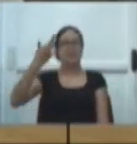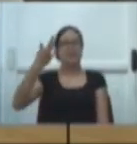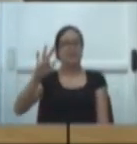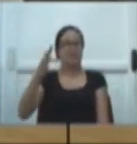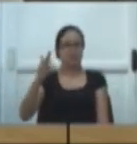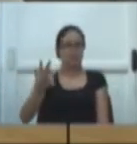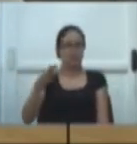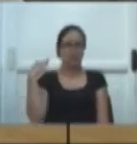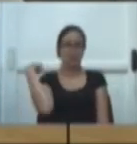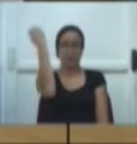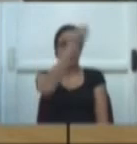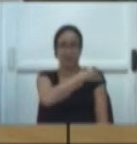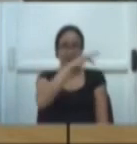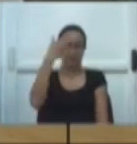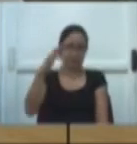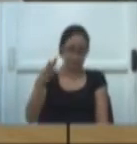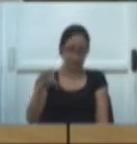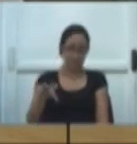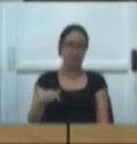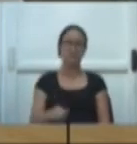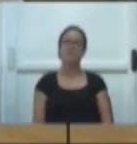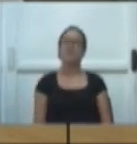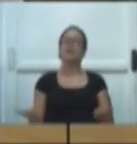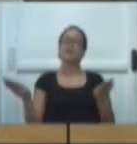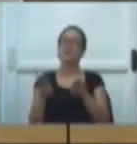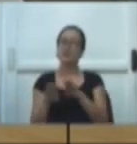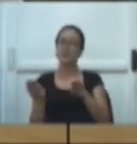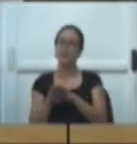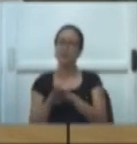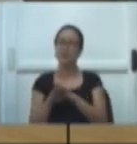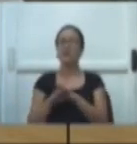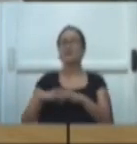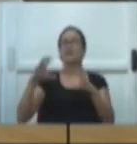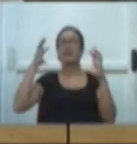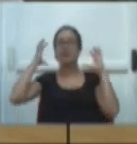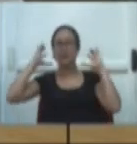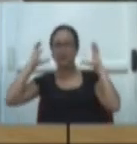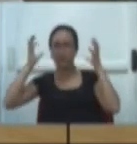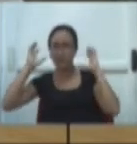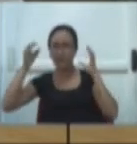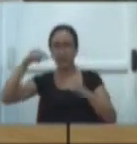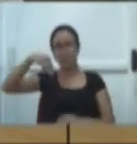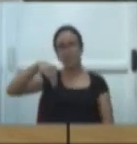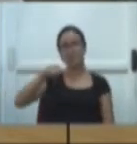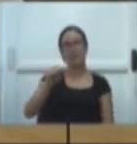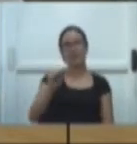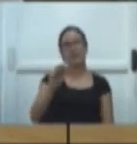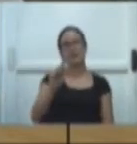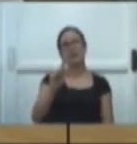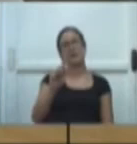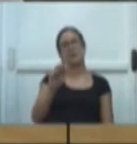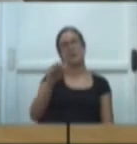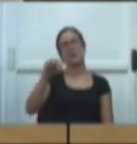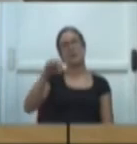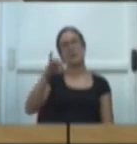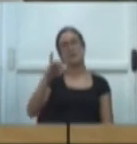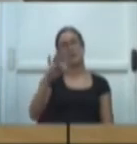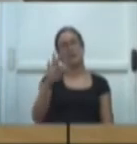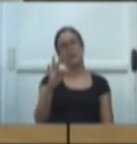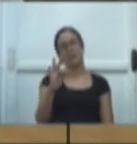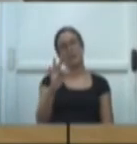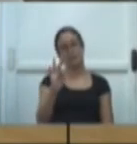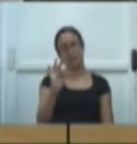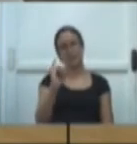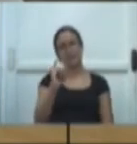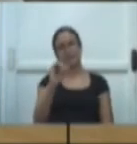das 5, na Rádio Magnífica FM. Senhor Ricardo de Lima Isaac é merecedor dessa